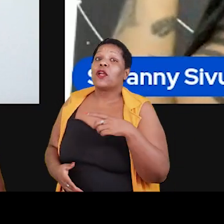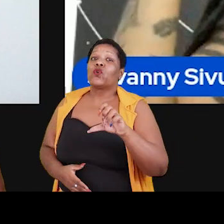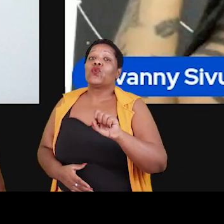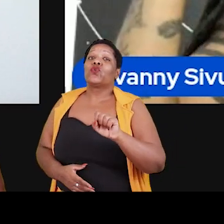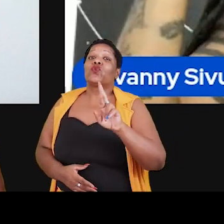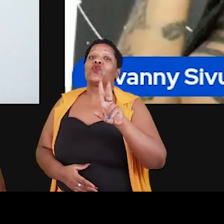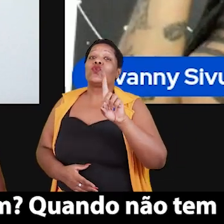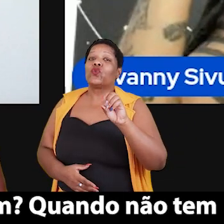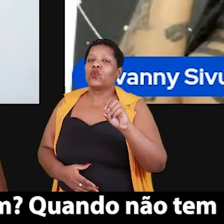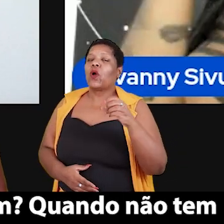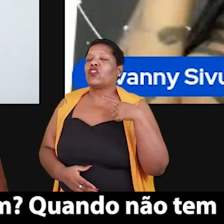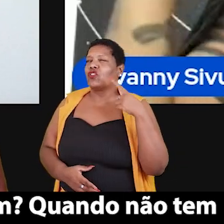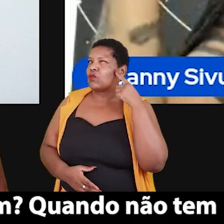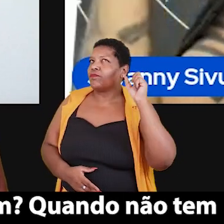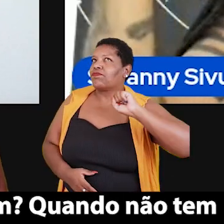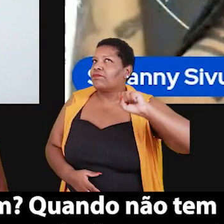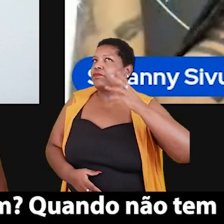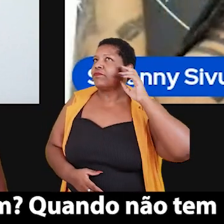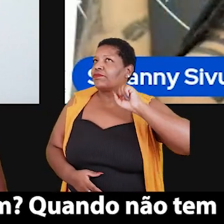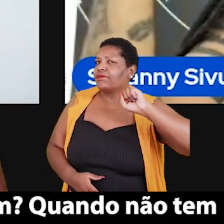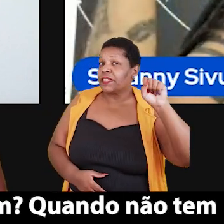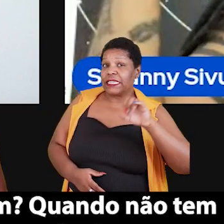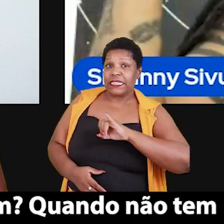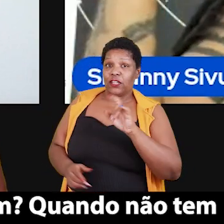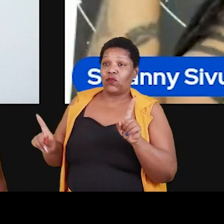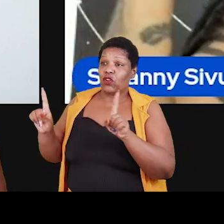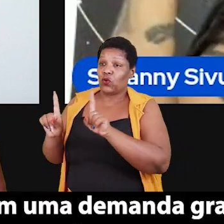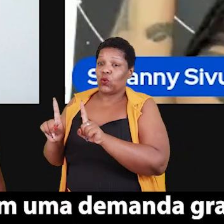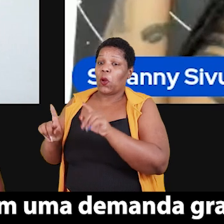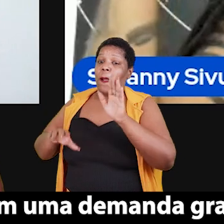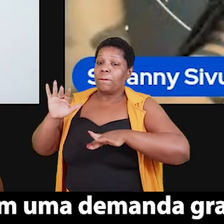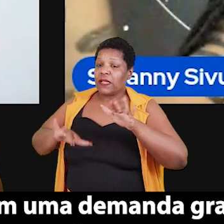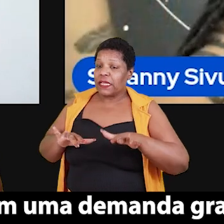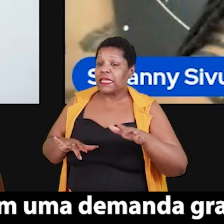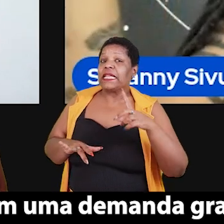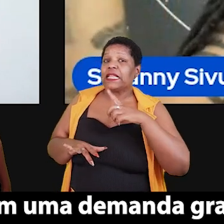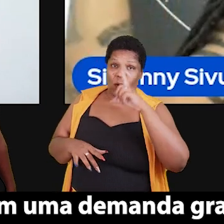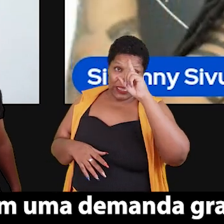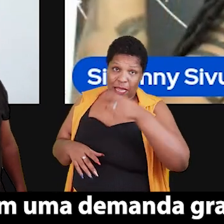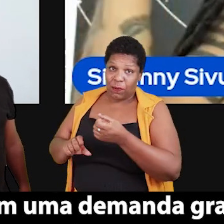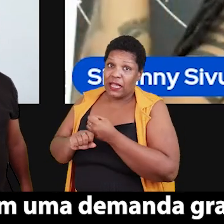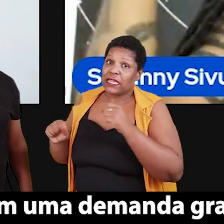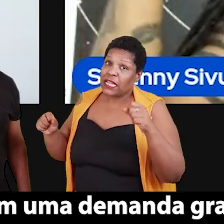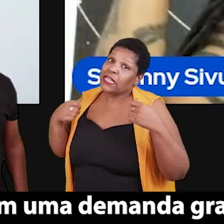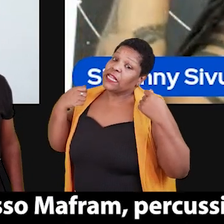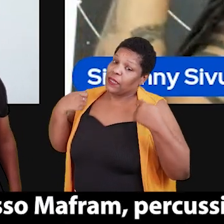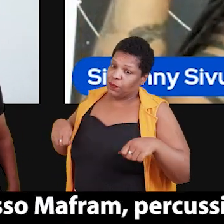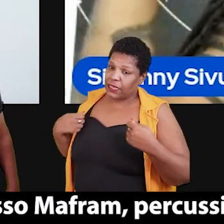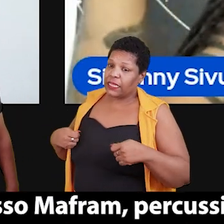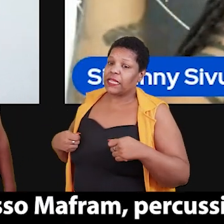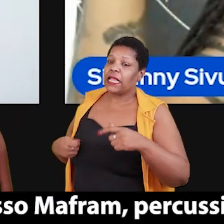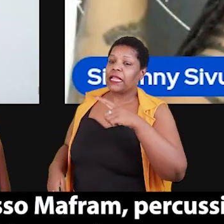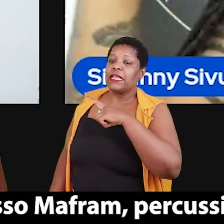VS, sabe assim, ou quando não tem um outro percussionista tocando. Quando a gente tem uma demanda grande que precisa, a